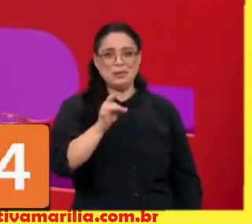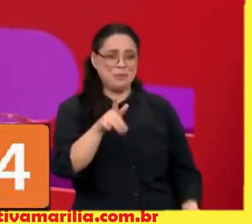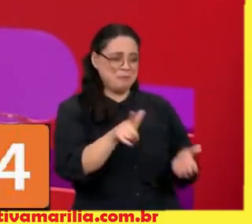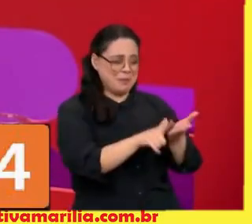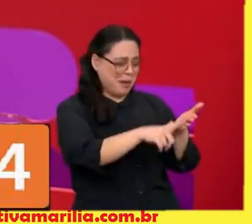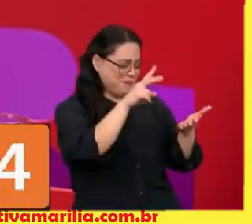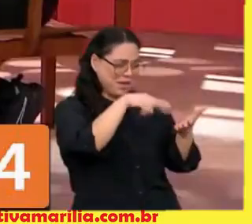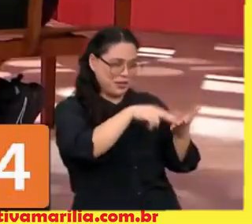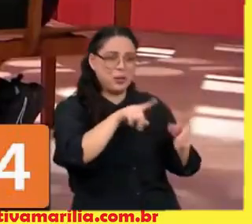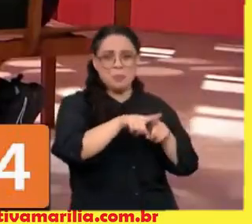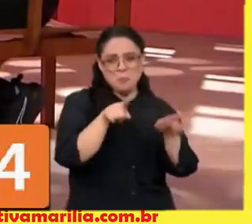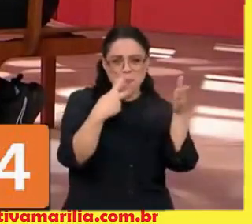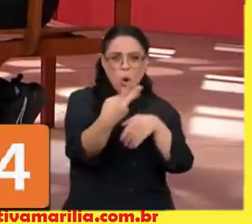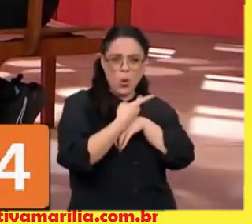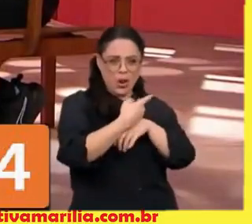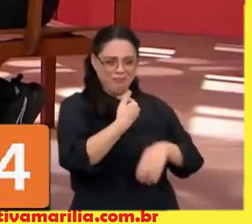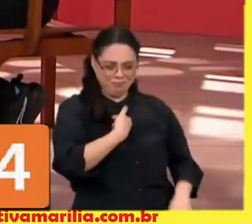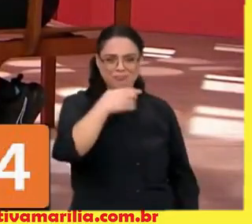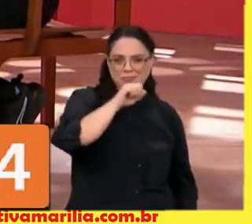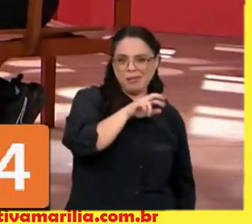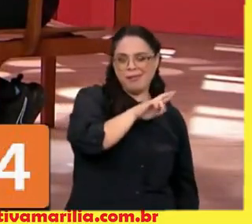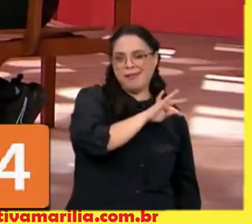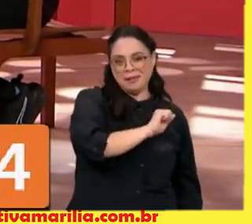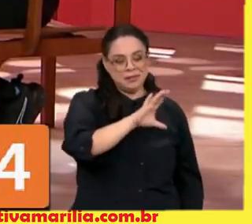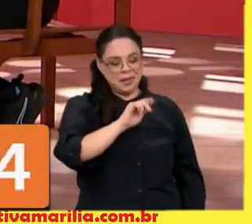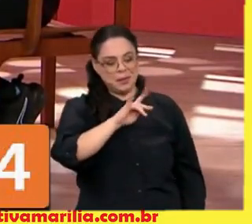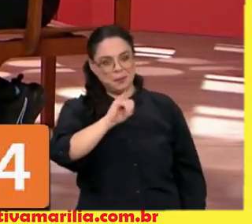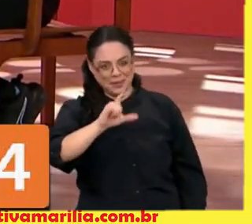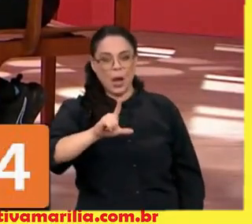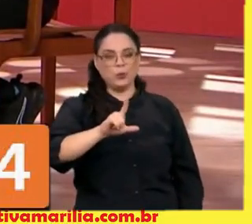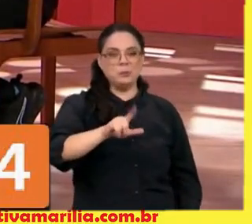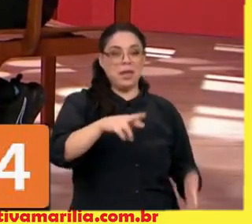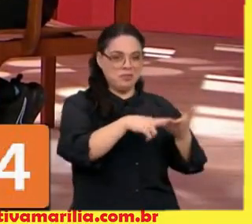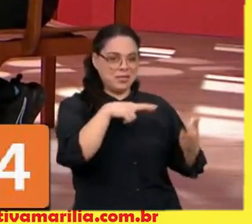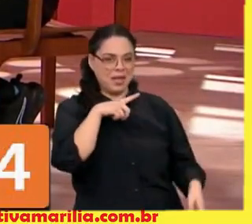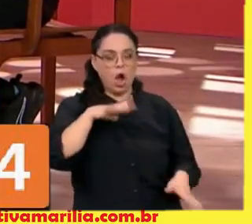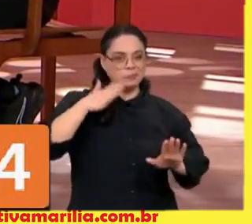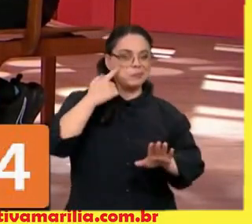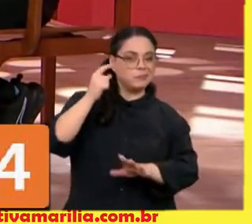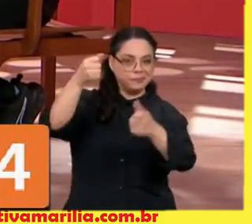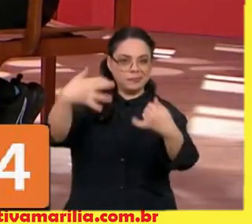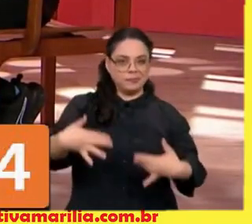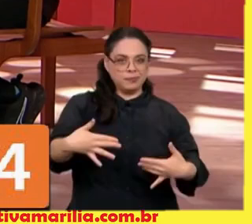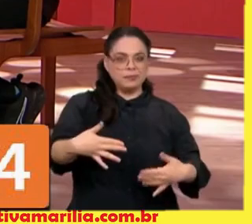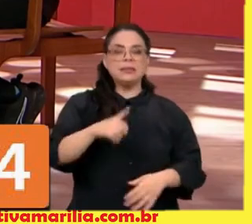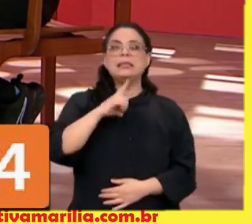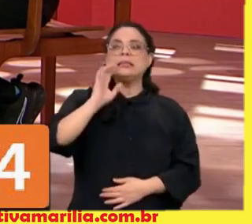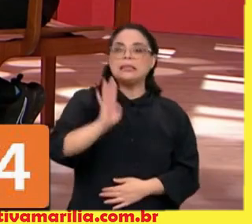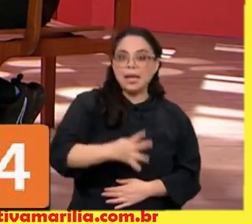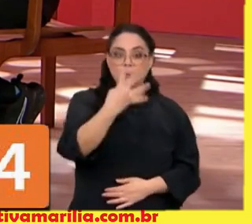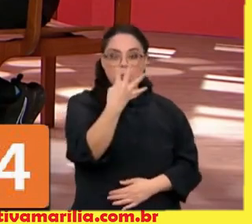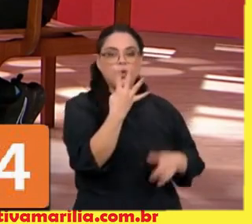talvez se procurar Carta Capital. Tá bbem. Mas deixa eu só explicar. Sempre houve 4 colunistas,